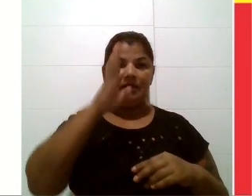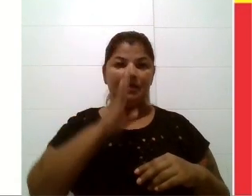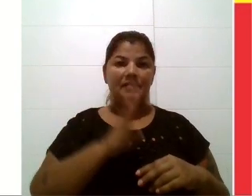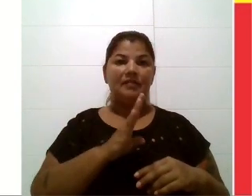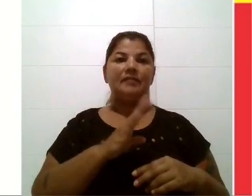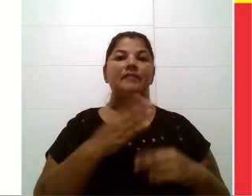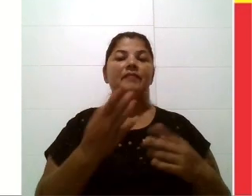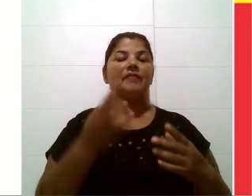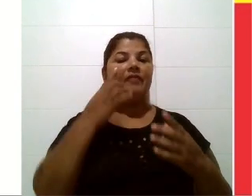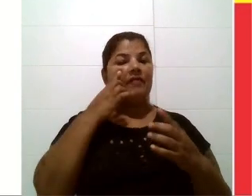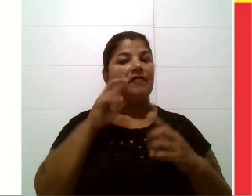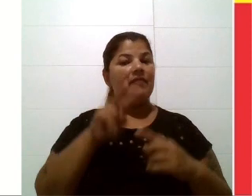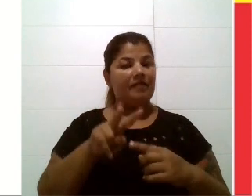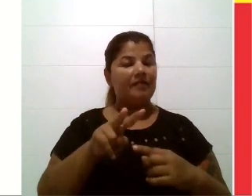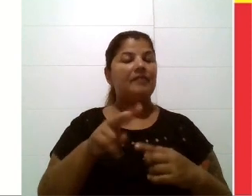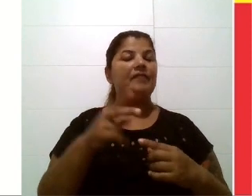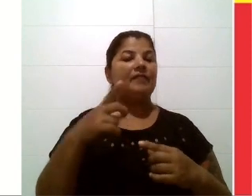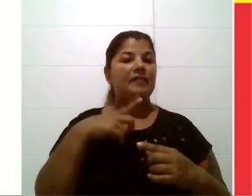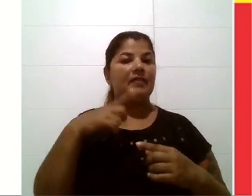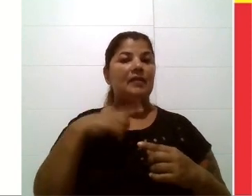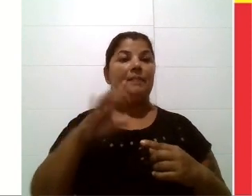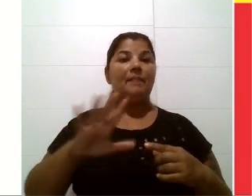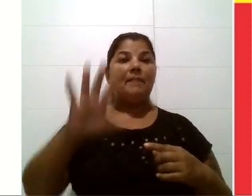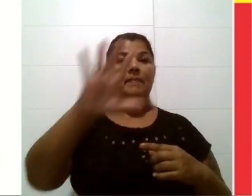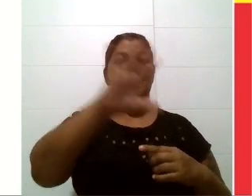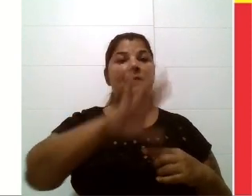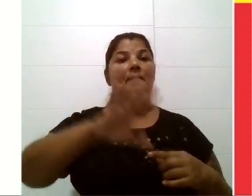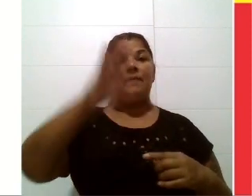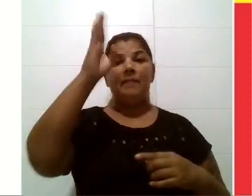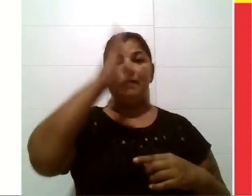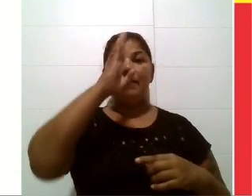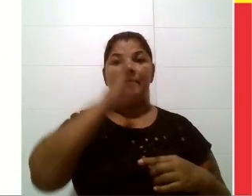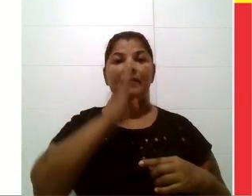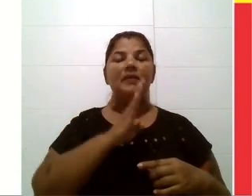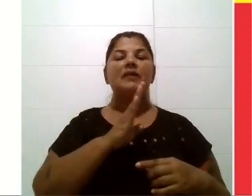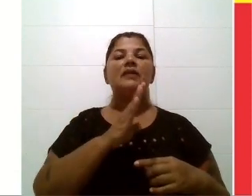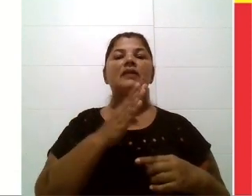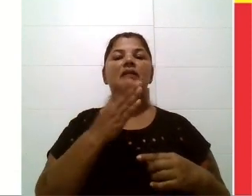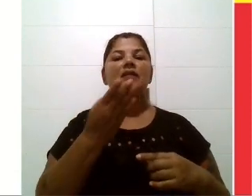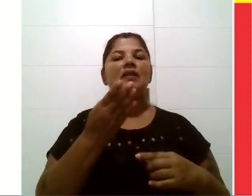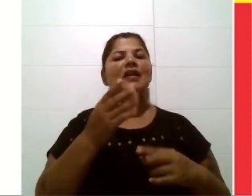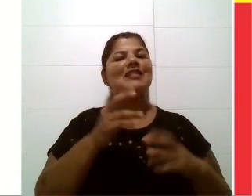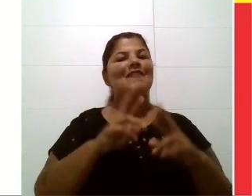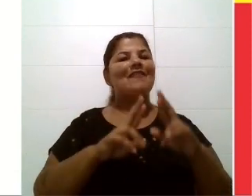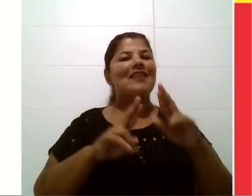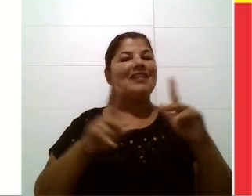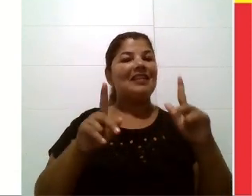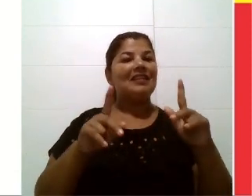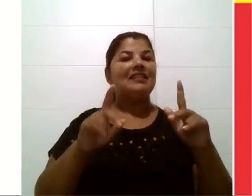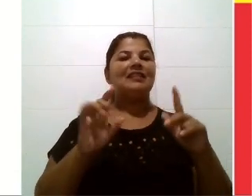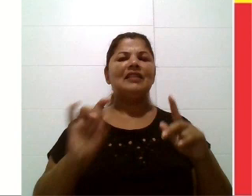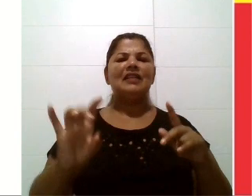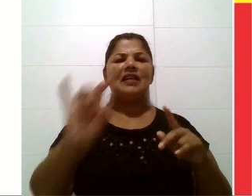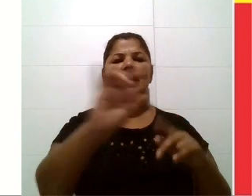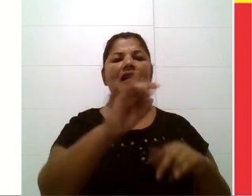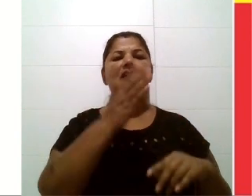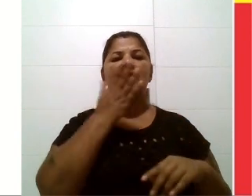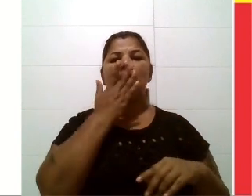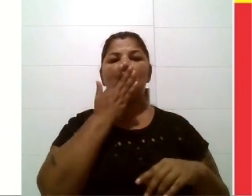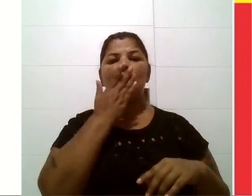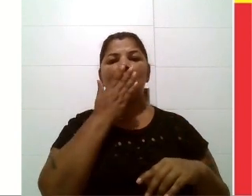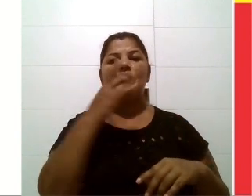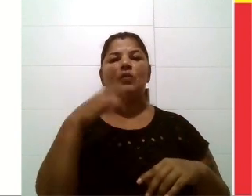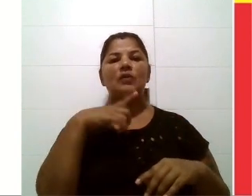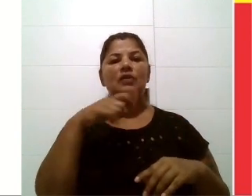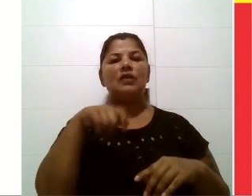nessa imagem, sexto ano. Isso é um mapa do Brasil, tá? Só que é um mapa do Brasil um pouco diferente. Cada corzinha dessa representa uma